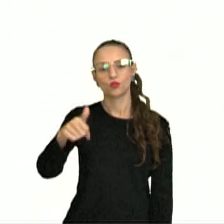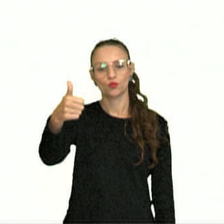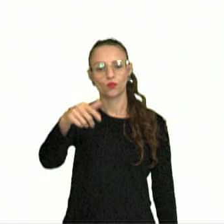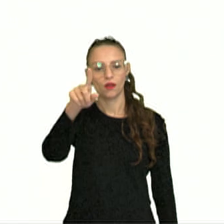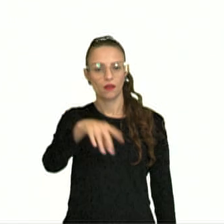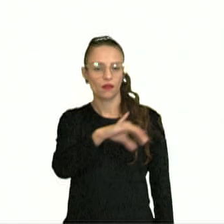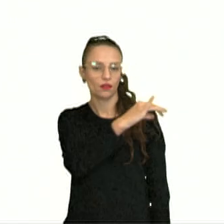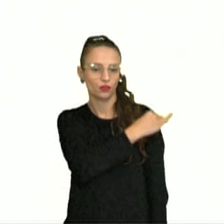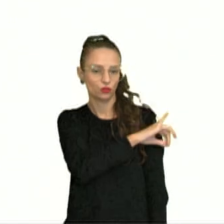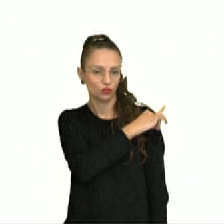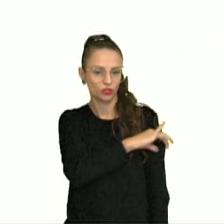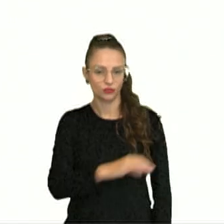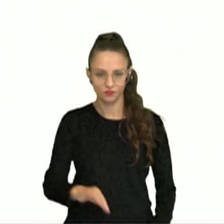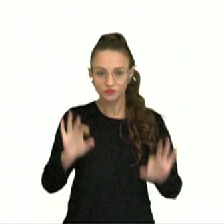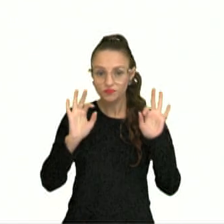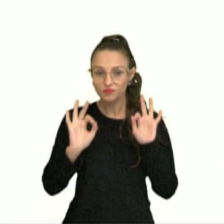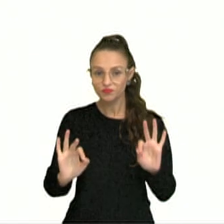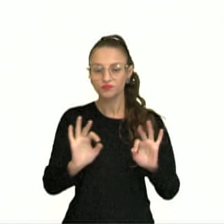Janeiro, certo?